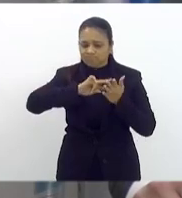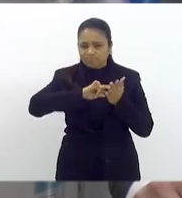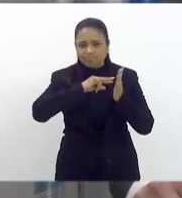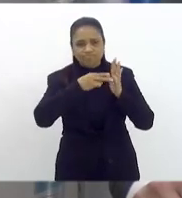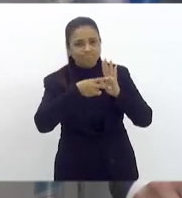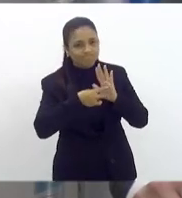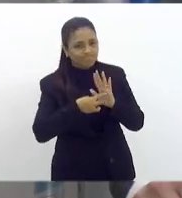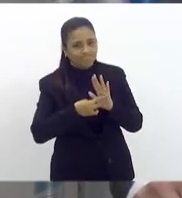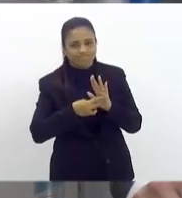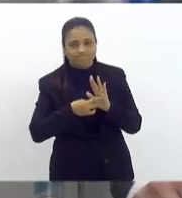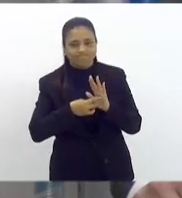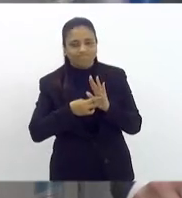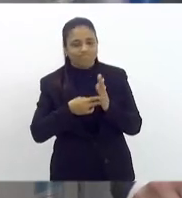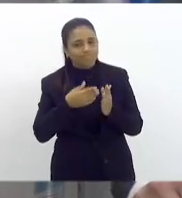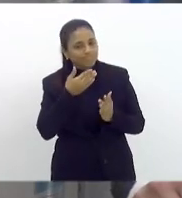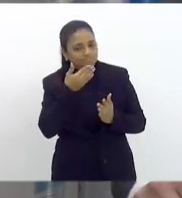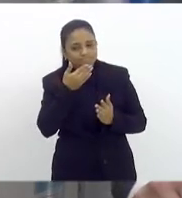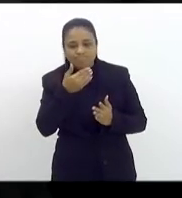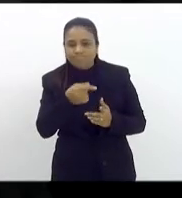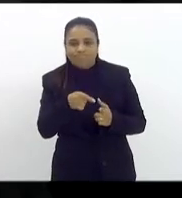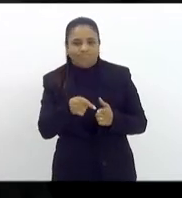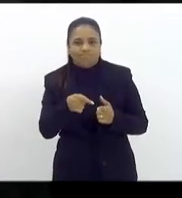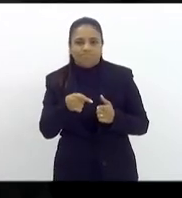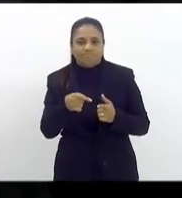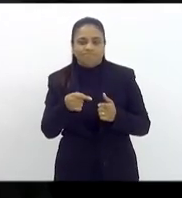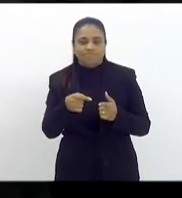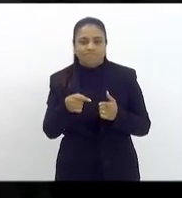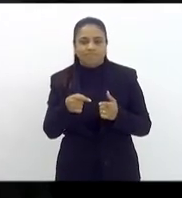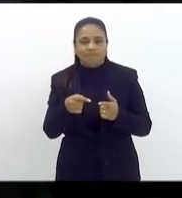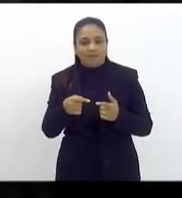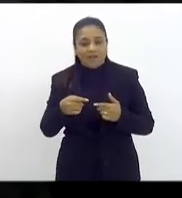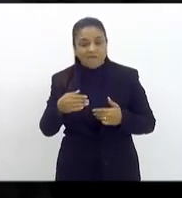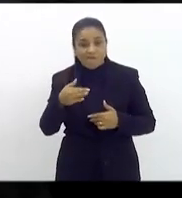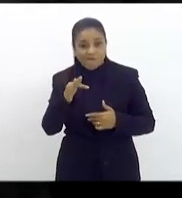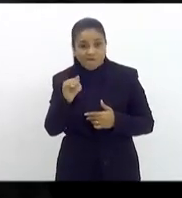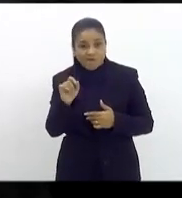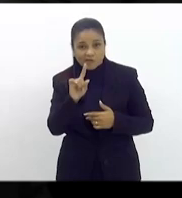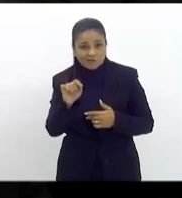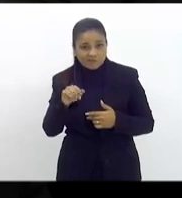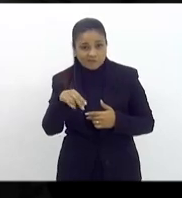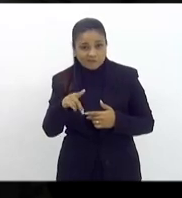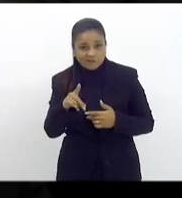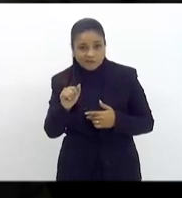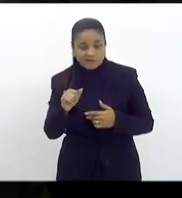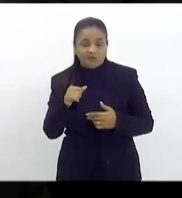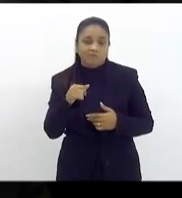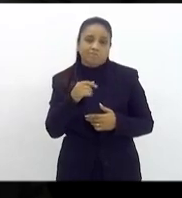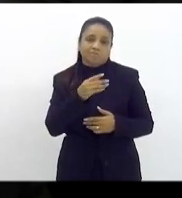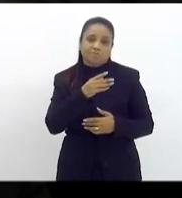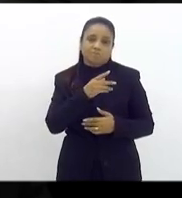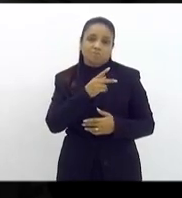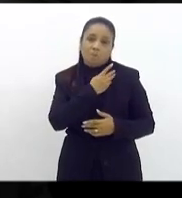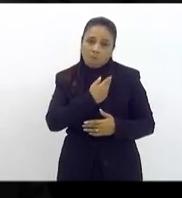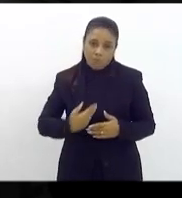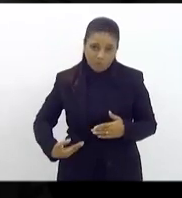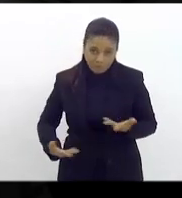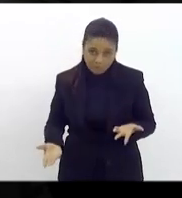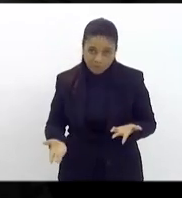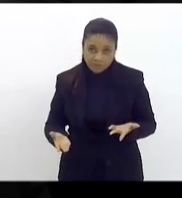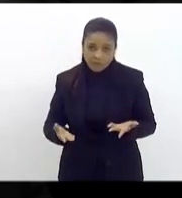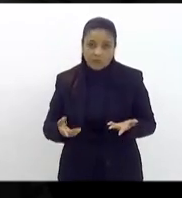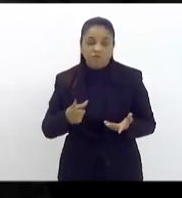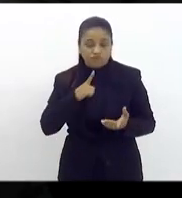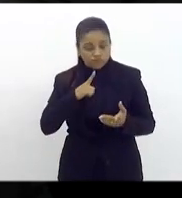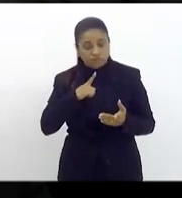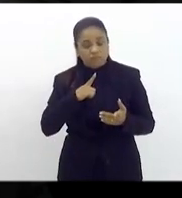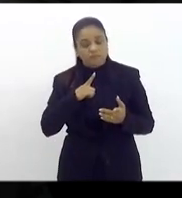não é favorável à Fazenda Pública. Não, é o que eu estou falando. Eu estou dizendo, dando um panorama. O caso específico ali, eu não sei. teria que passar